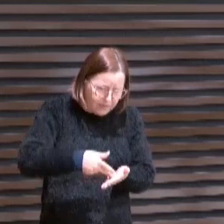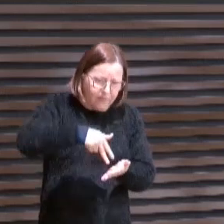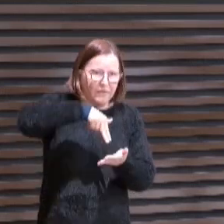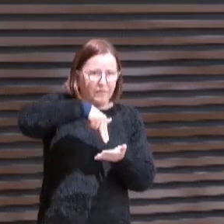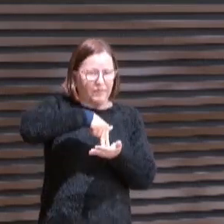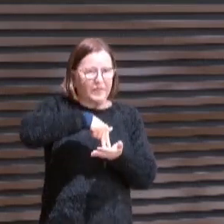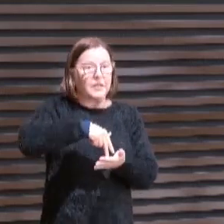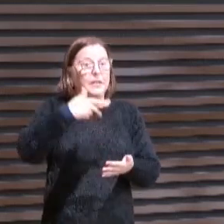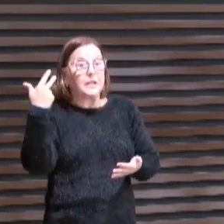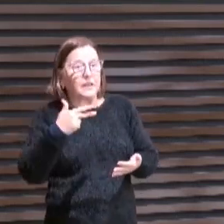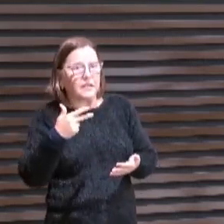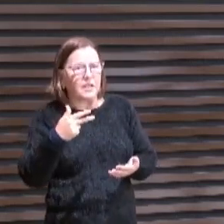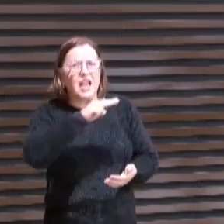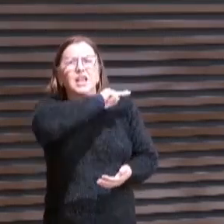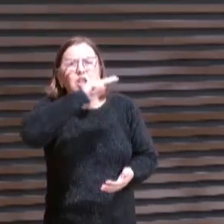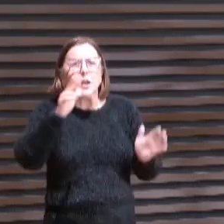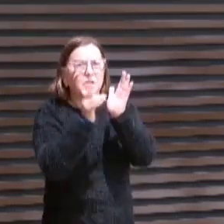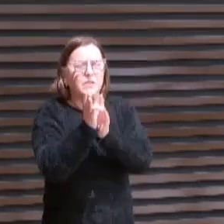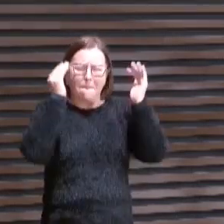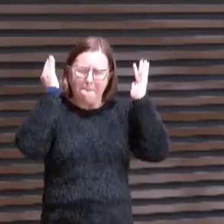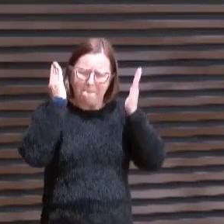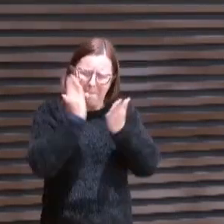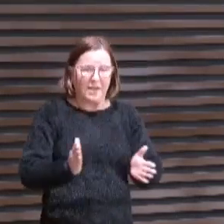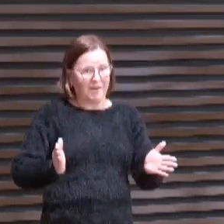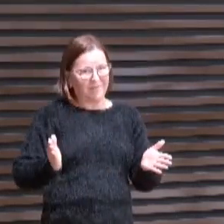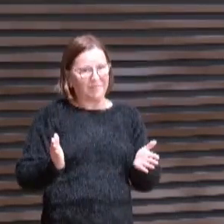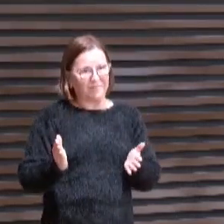pela terceira vez, ele grita: em nome de Jesus, parem!